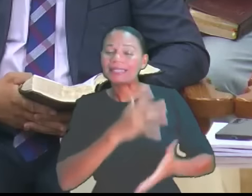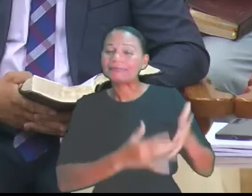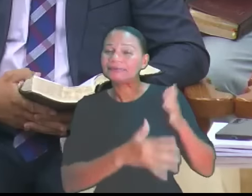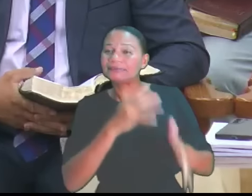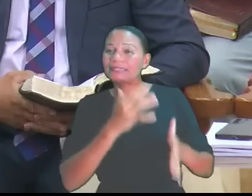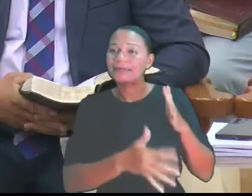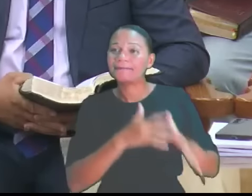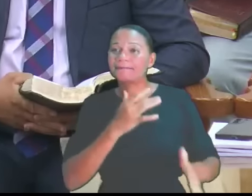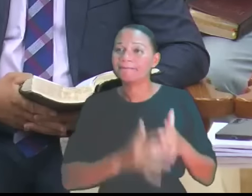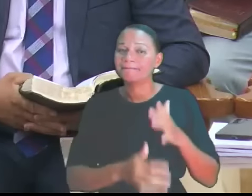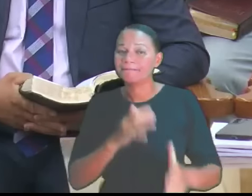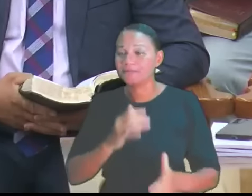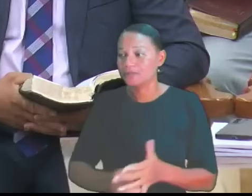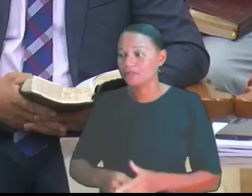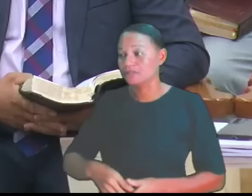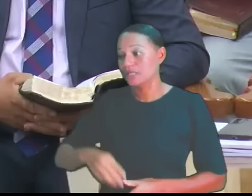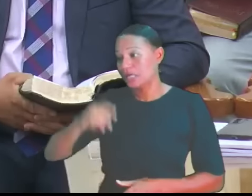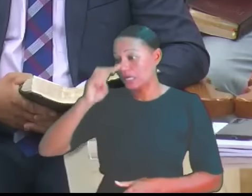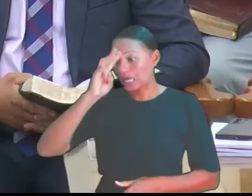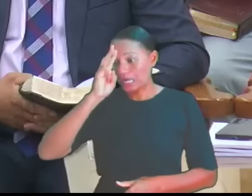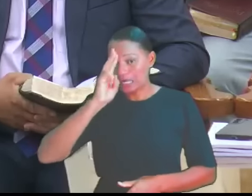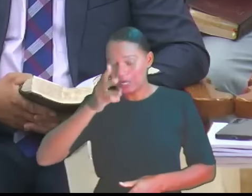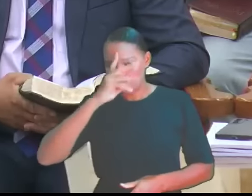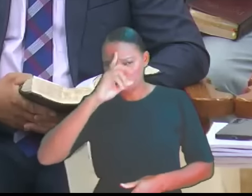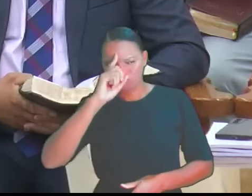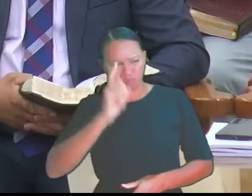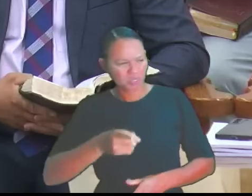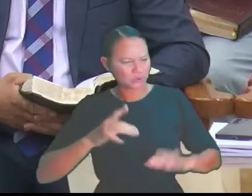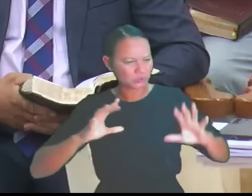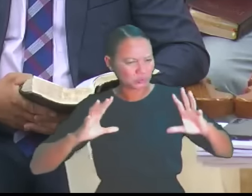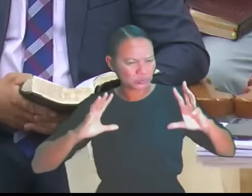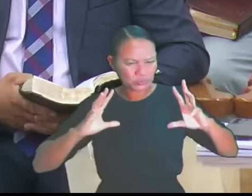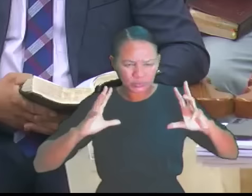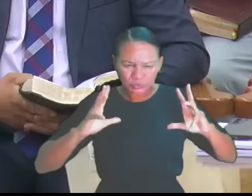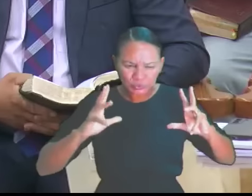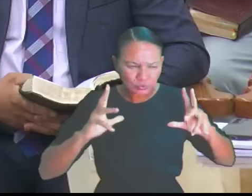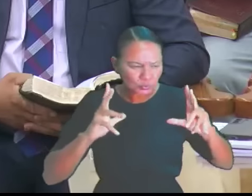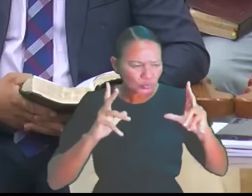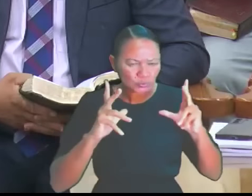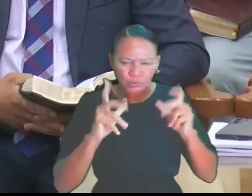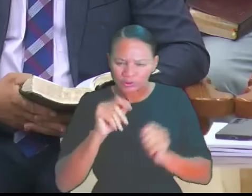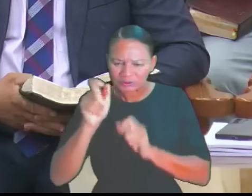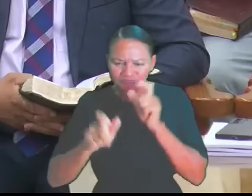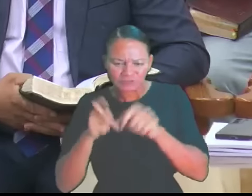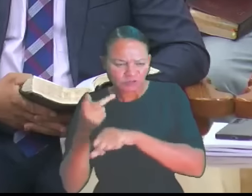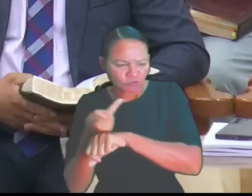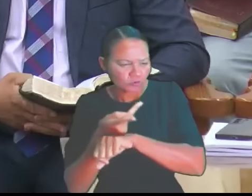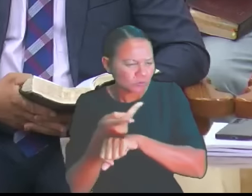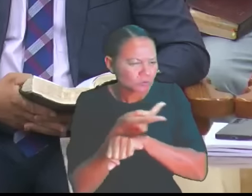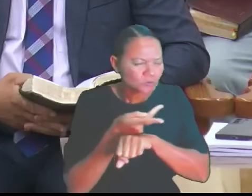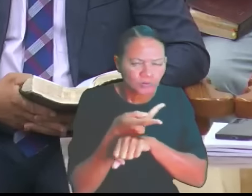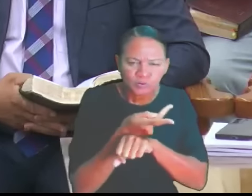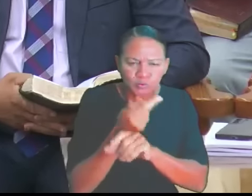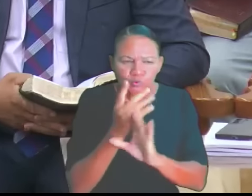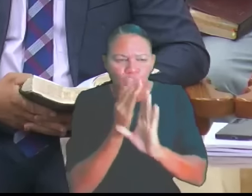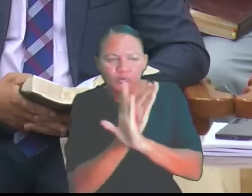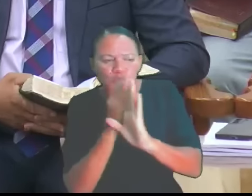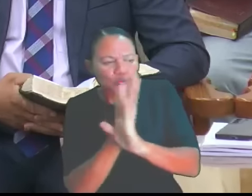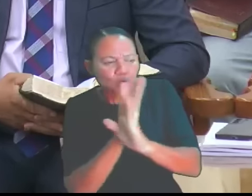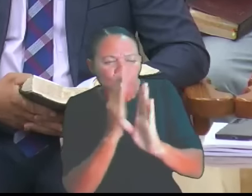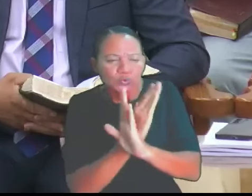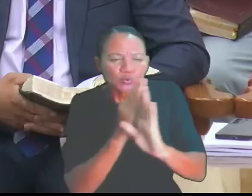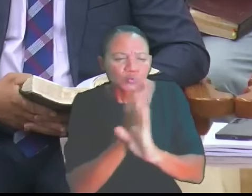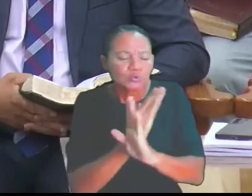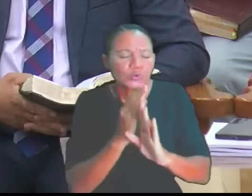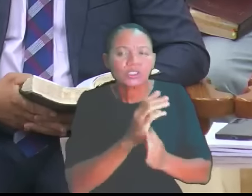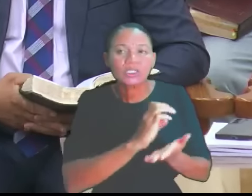Acabe mandou varrer todo o reino atrás de Elias. Todo mundo sabia, o problema é o Deus de Elias.